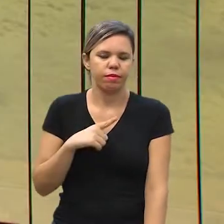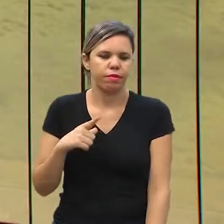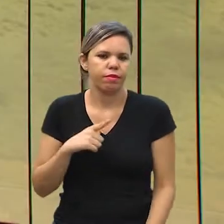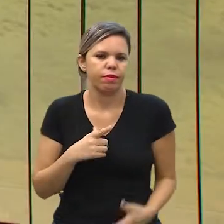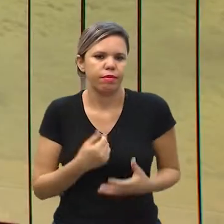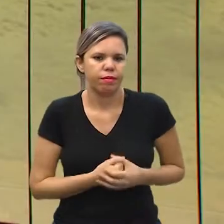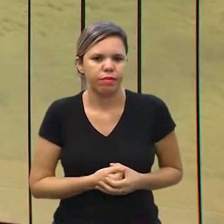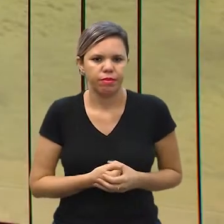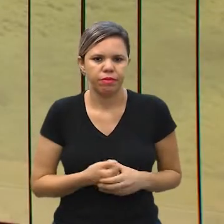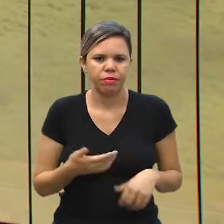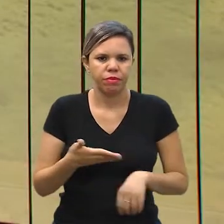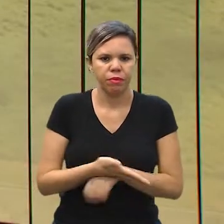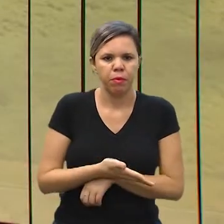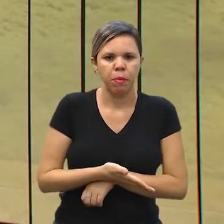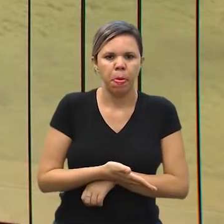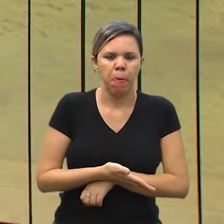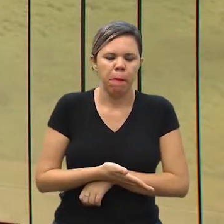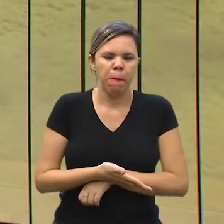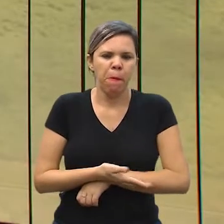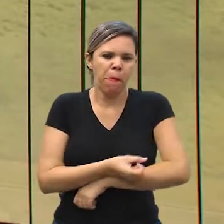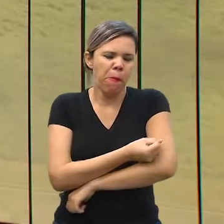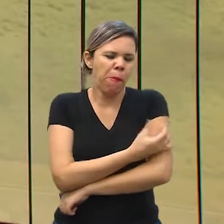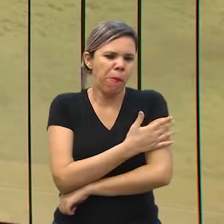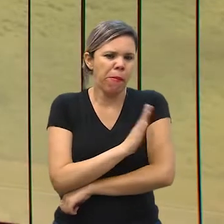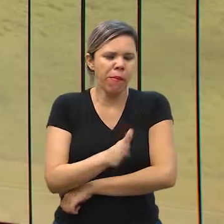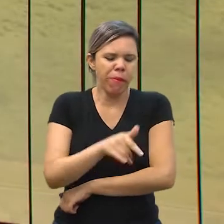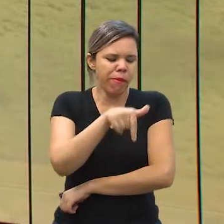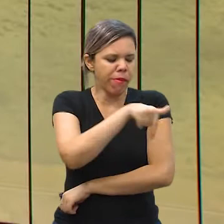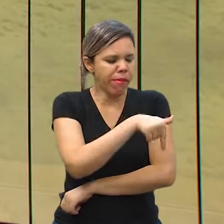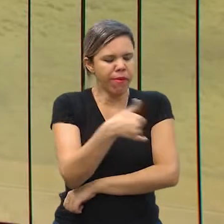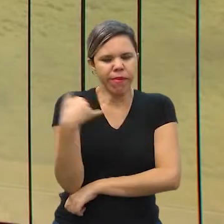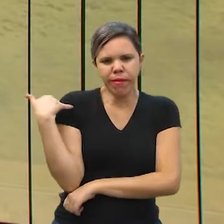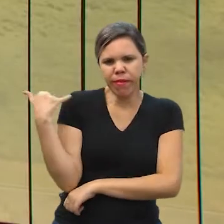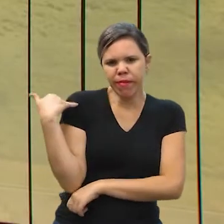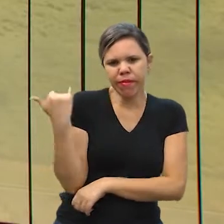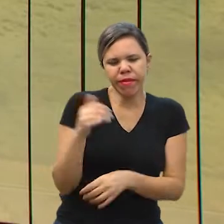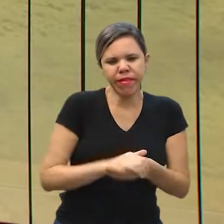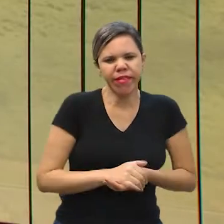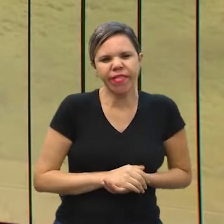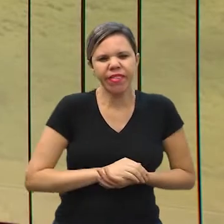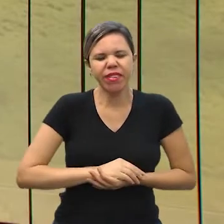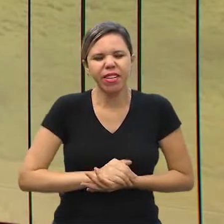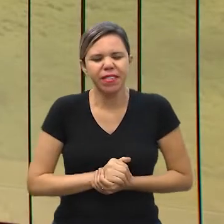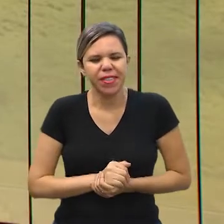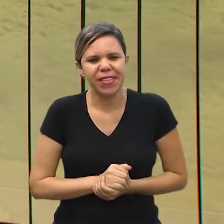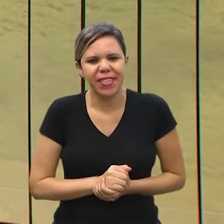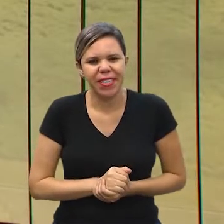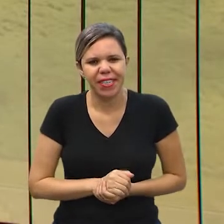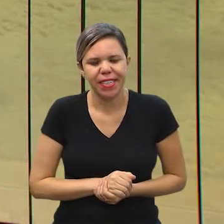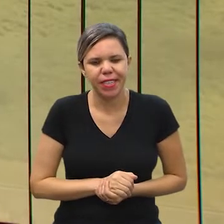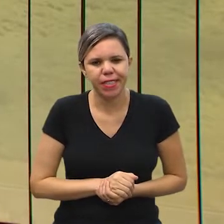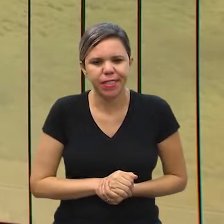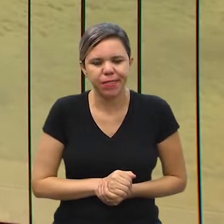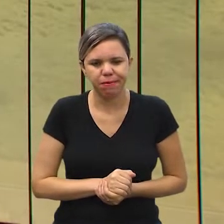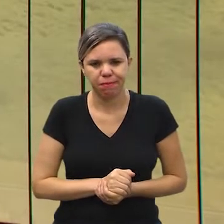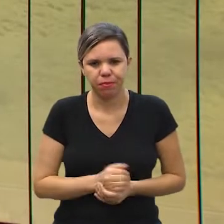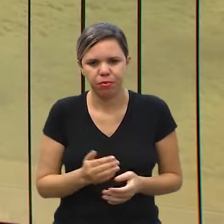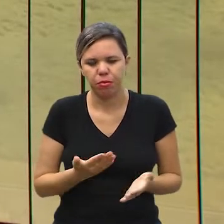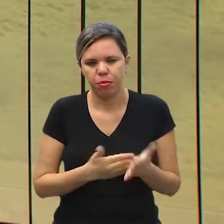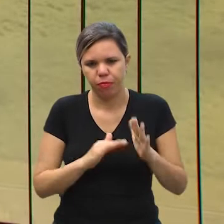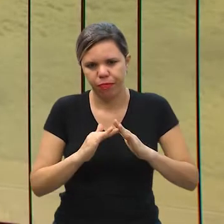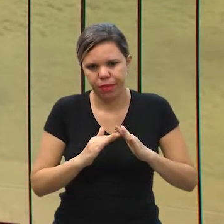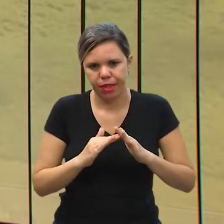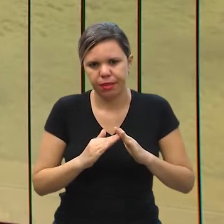tenho eu ingressei lá no ensino fundamental já os sete anos no